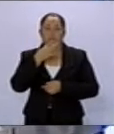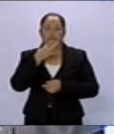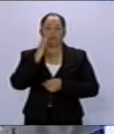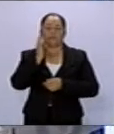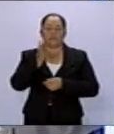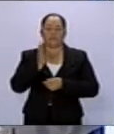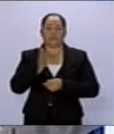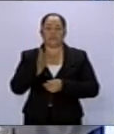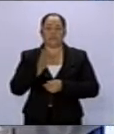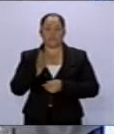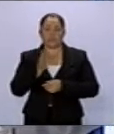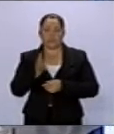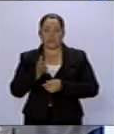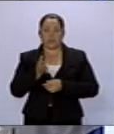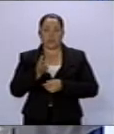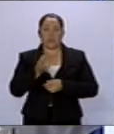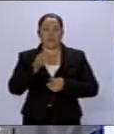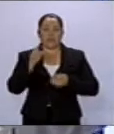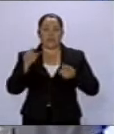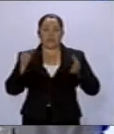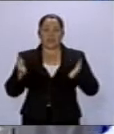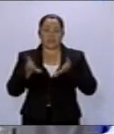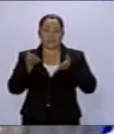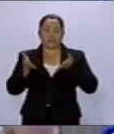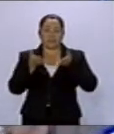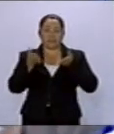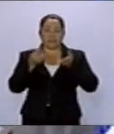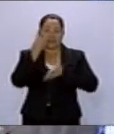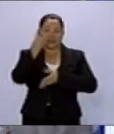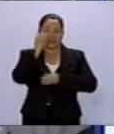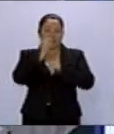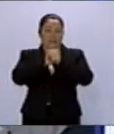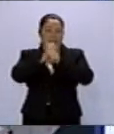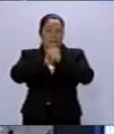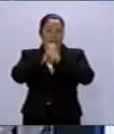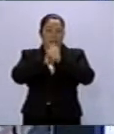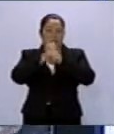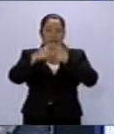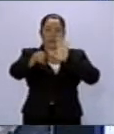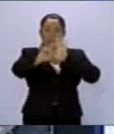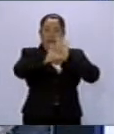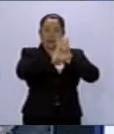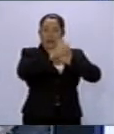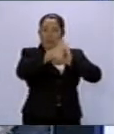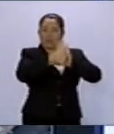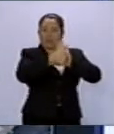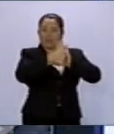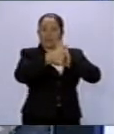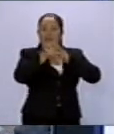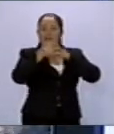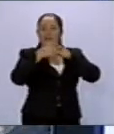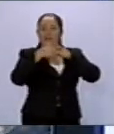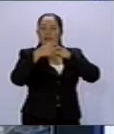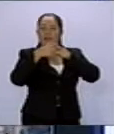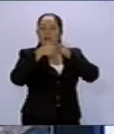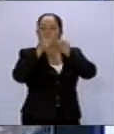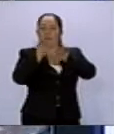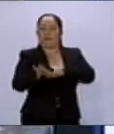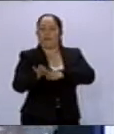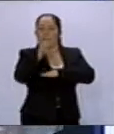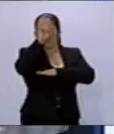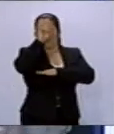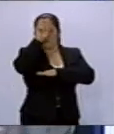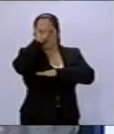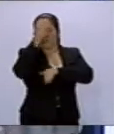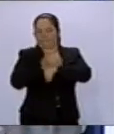de estabelecer já completaram 30 anos como é a lei da residência médica de 198 um que estabelece a